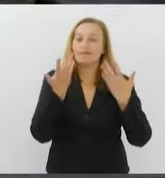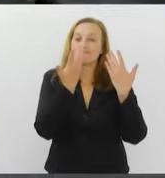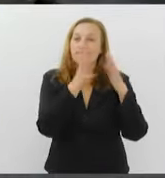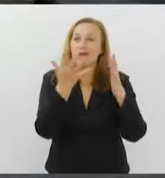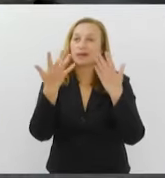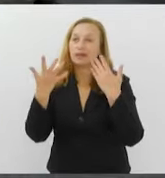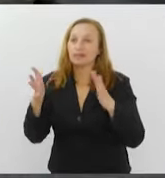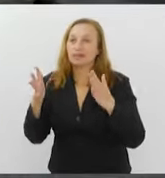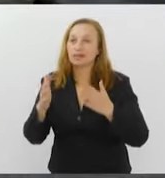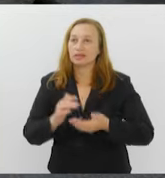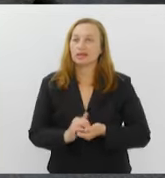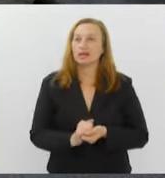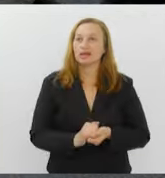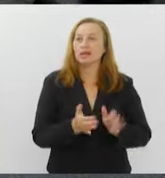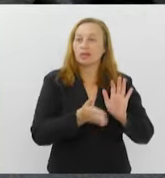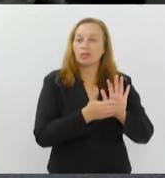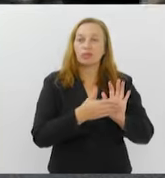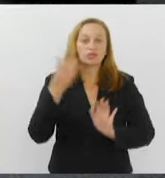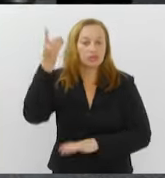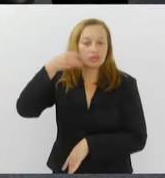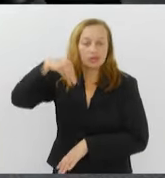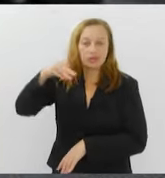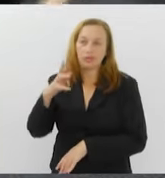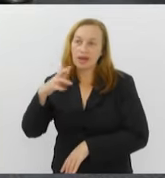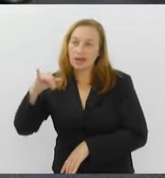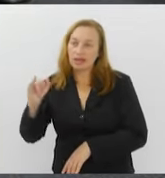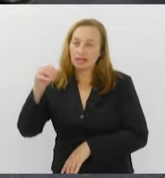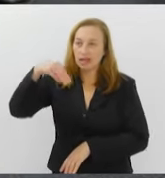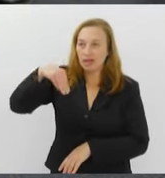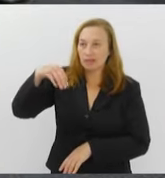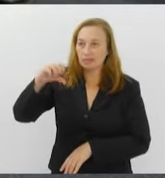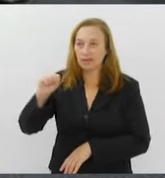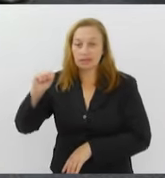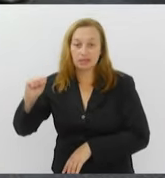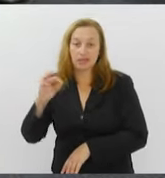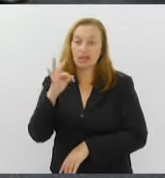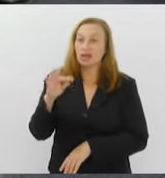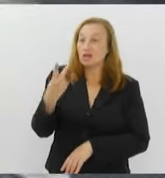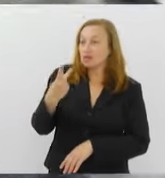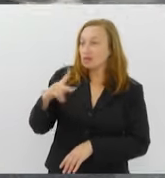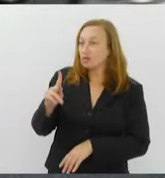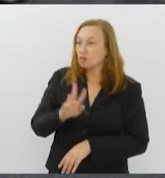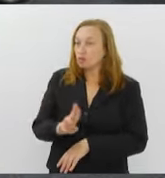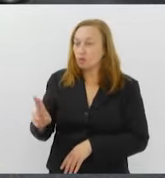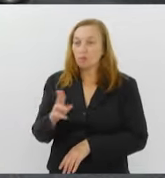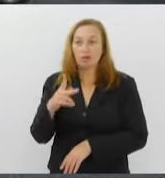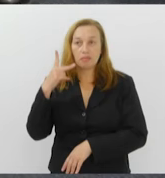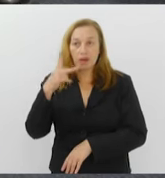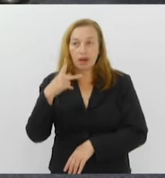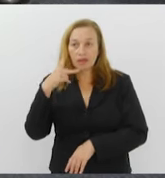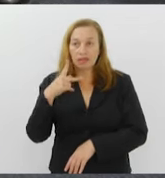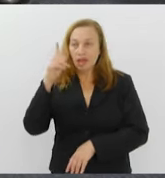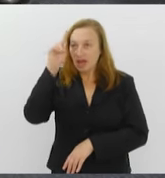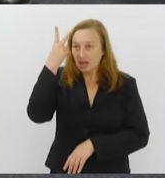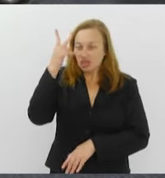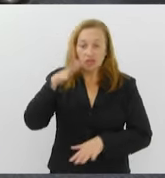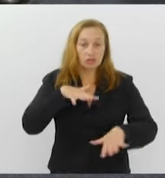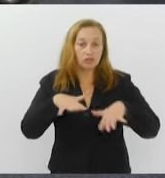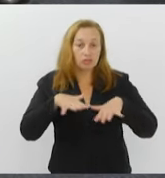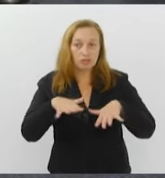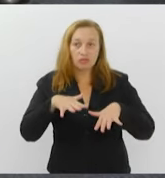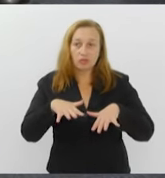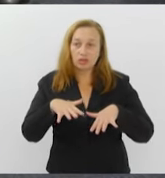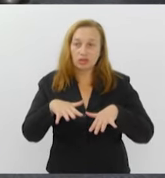a proposição da deputada Marina, do MST, que leva em seu nome parlamentar a história de um movimento que